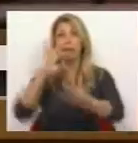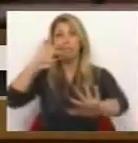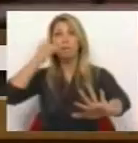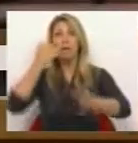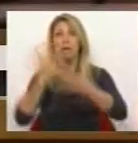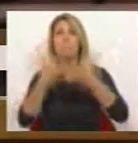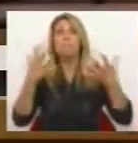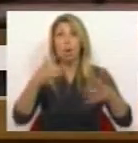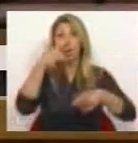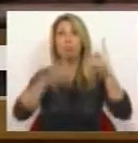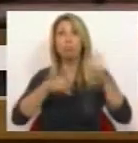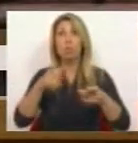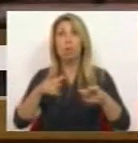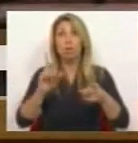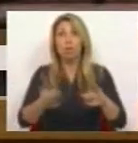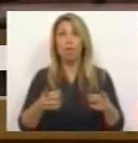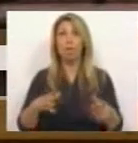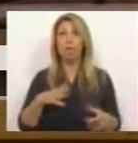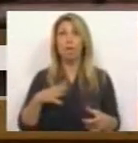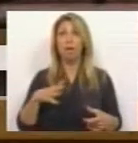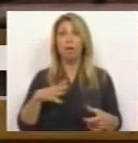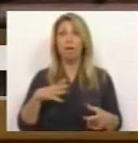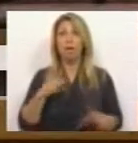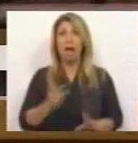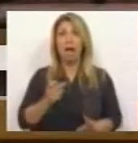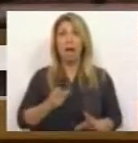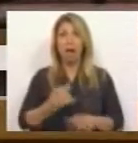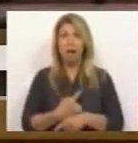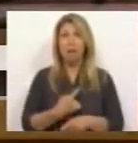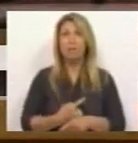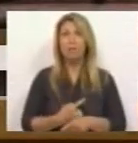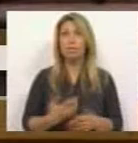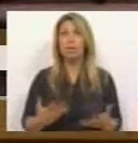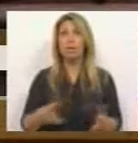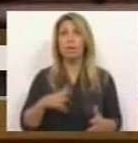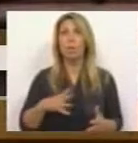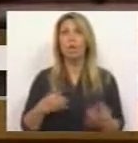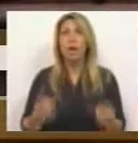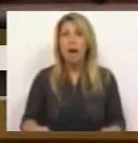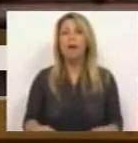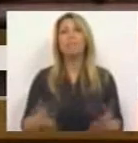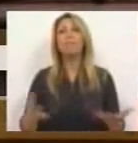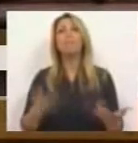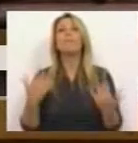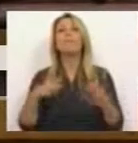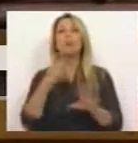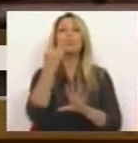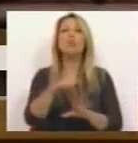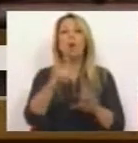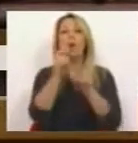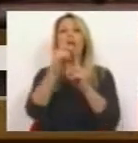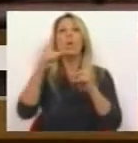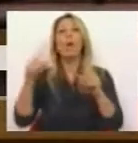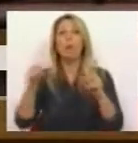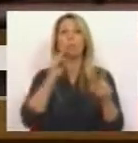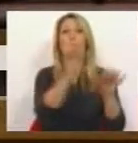que começam até a ter receio de continuar nessas zonas. Acresce ainda que a monocultura do eucalipto não gera emprego no